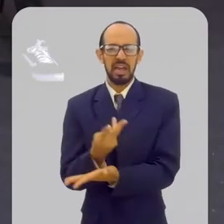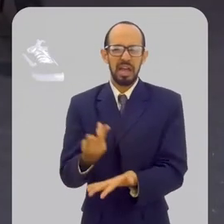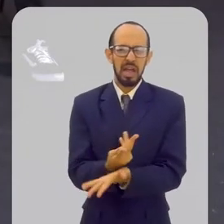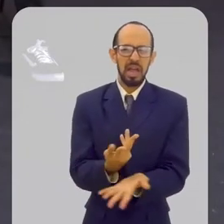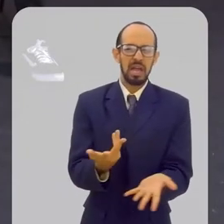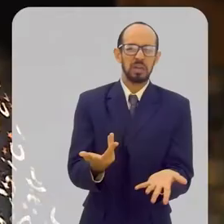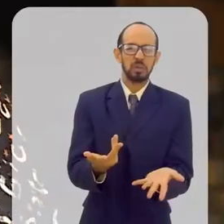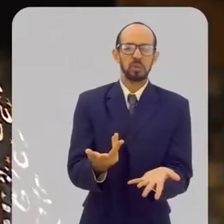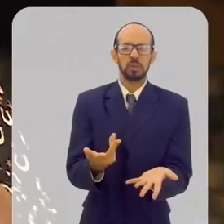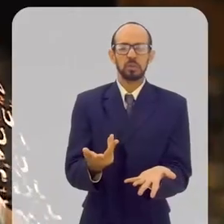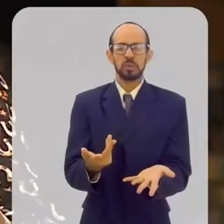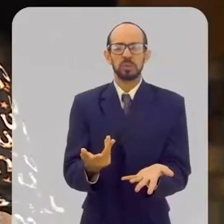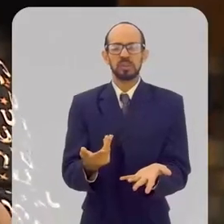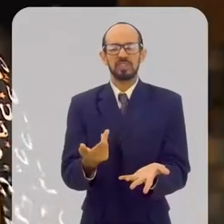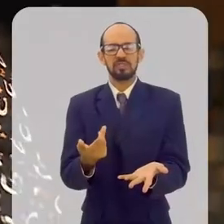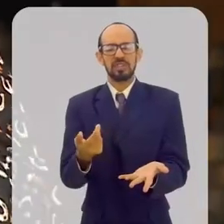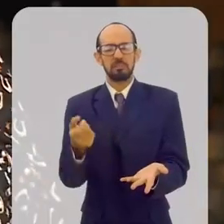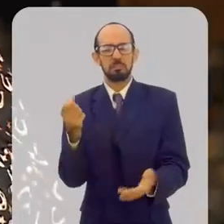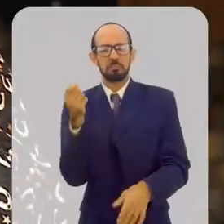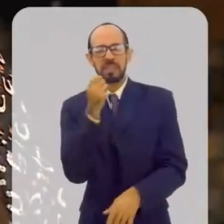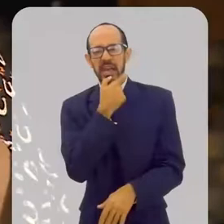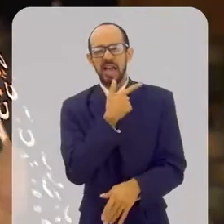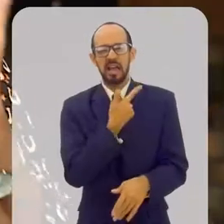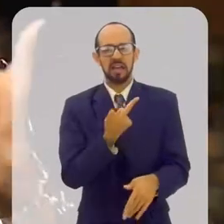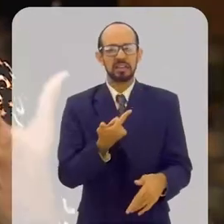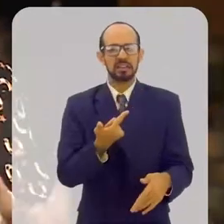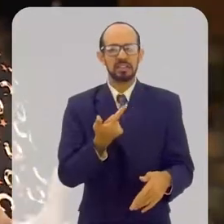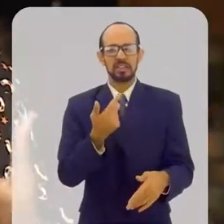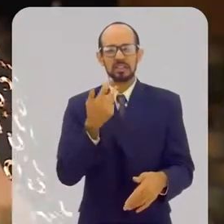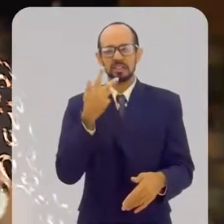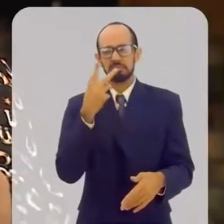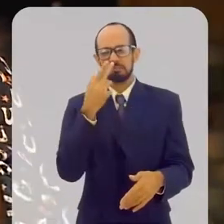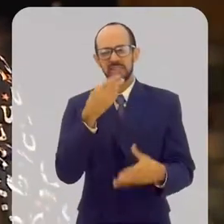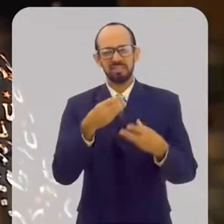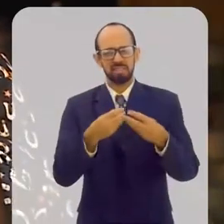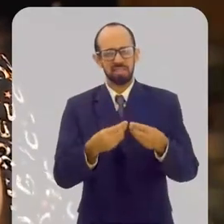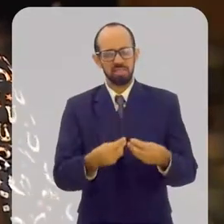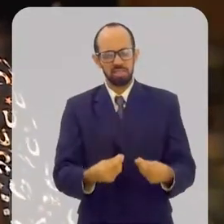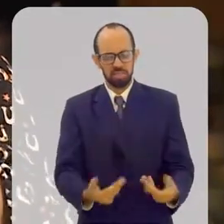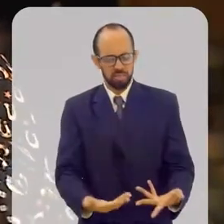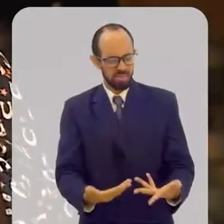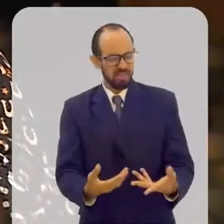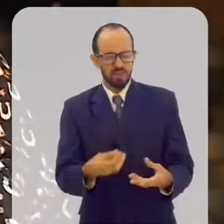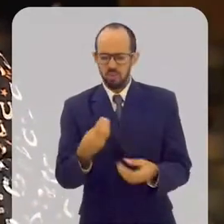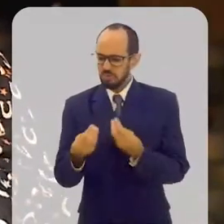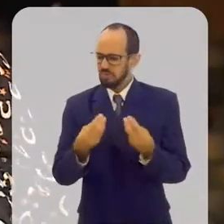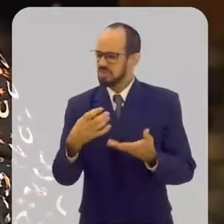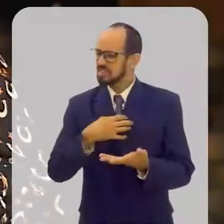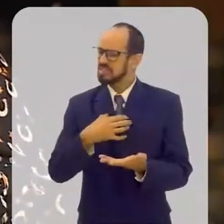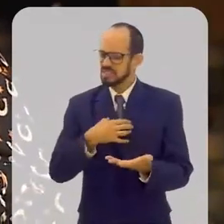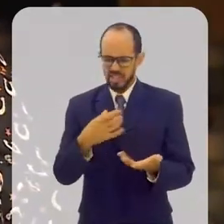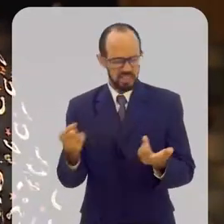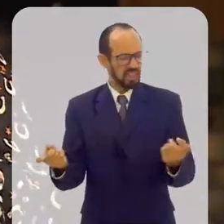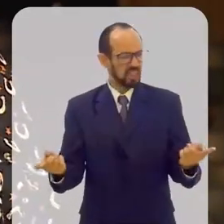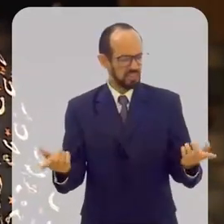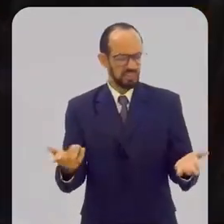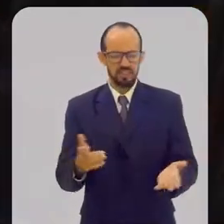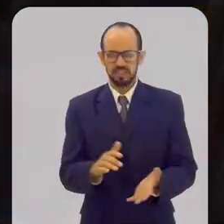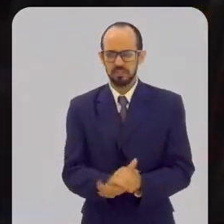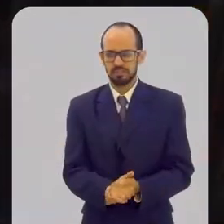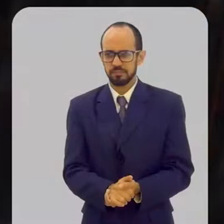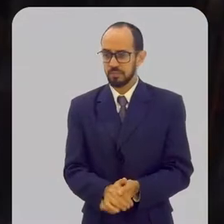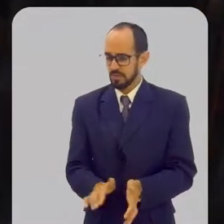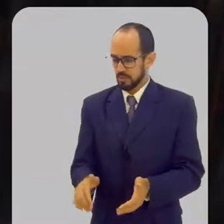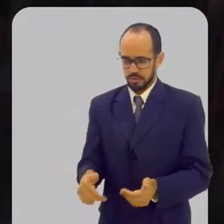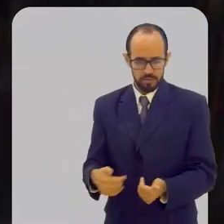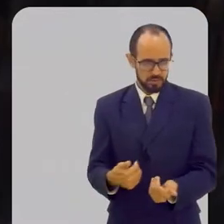humor, vira uma chacota, é depreciativo. Como é que você vê isso?